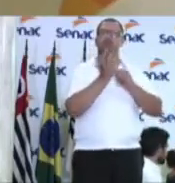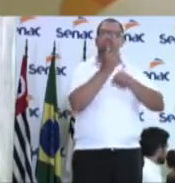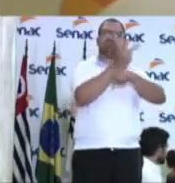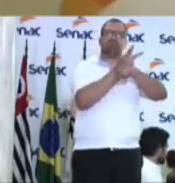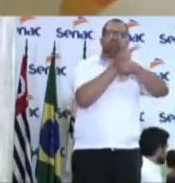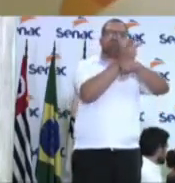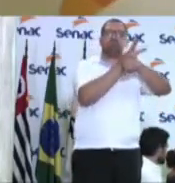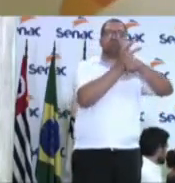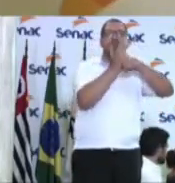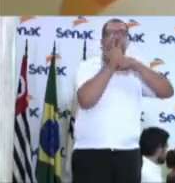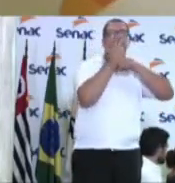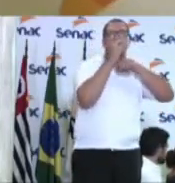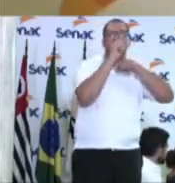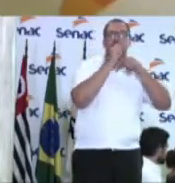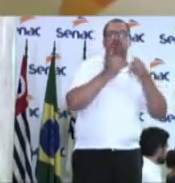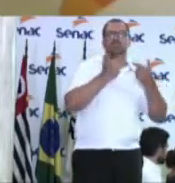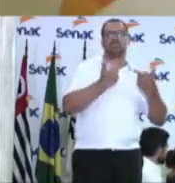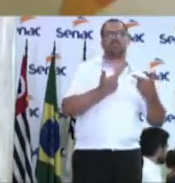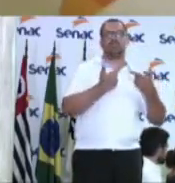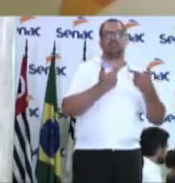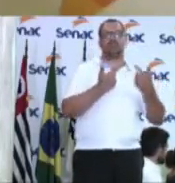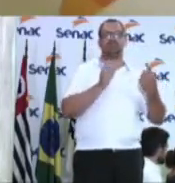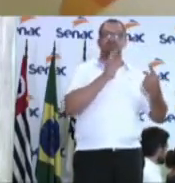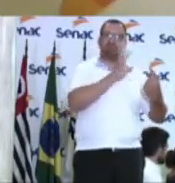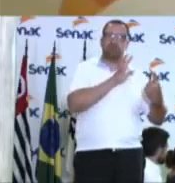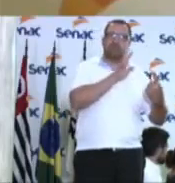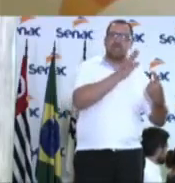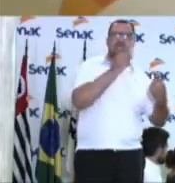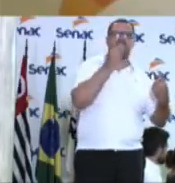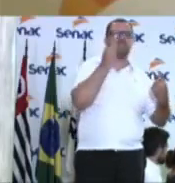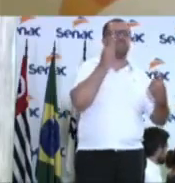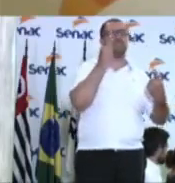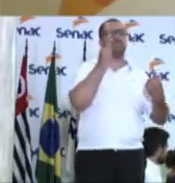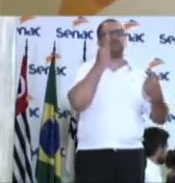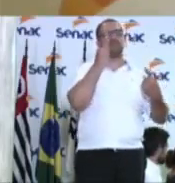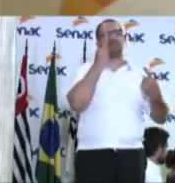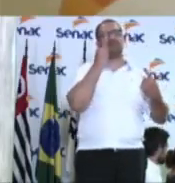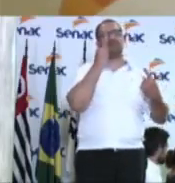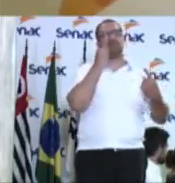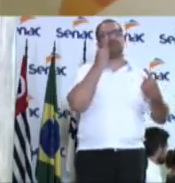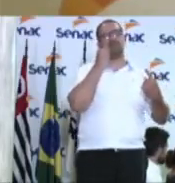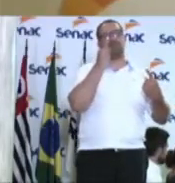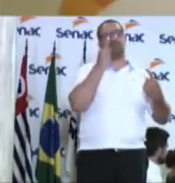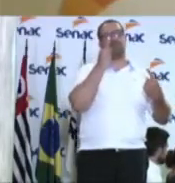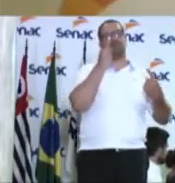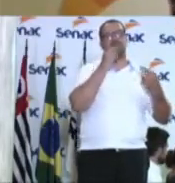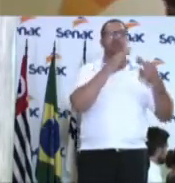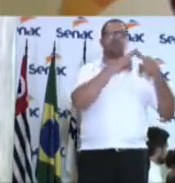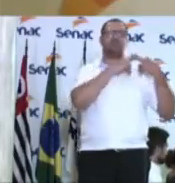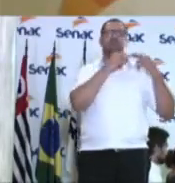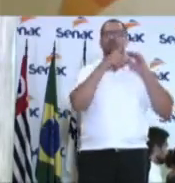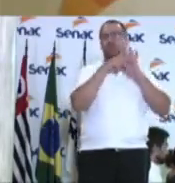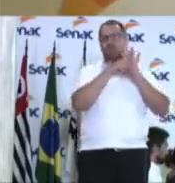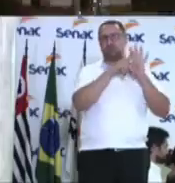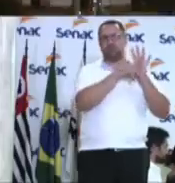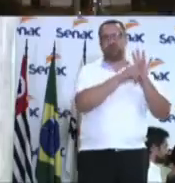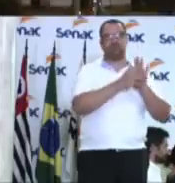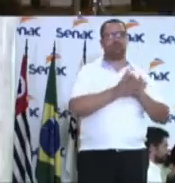tem que ser chato nesse sentido. Tentar provocar e falar, cara, vamos tentar, vamos, assim, é nosso papel é esse, né?